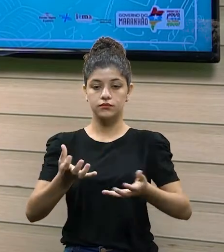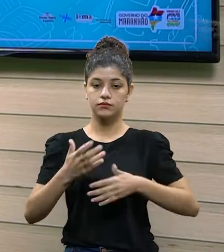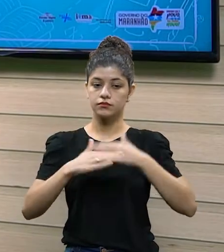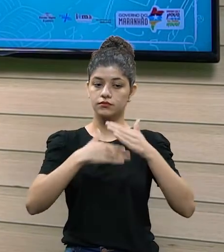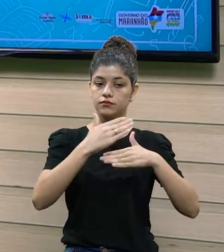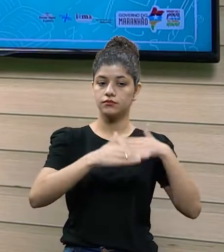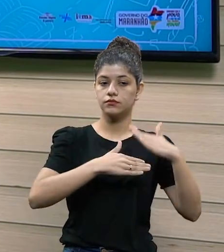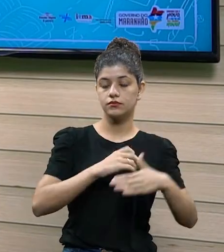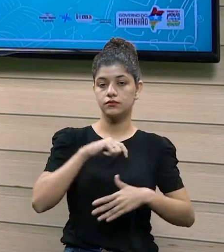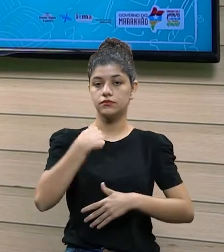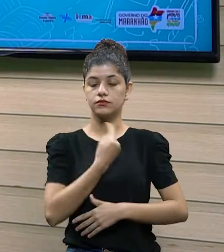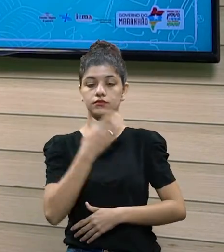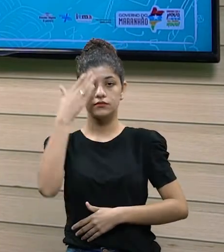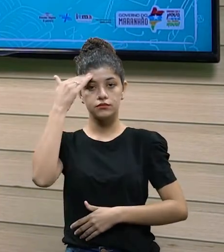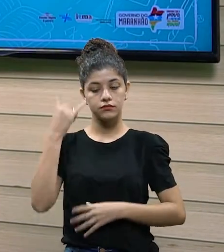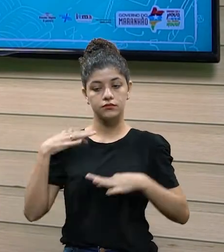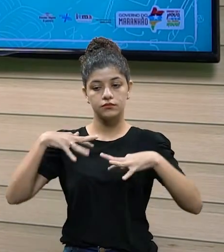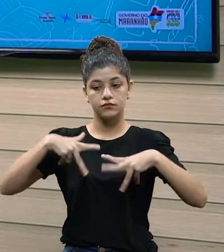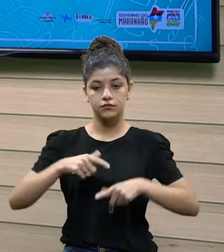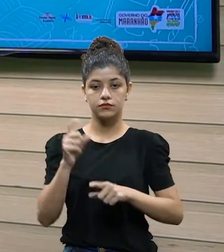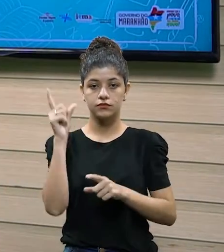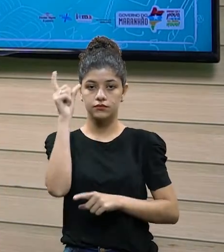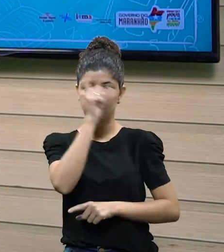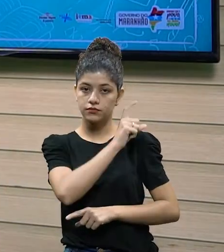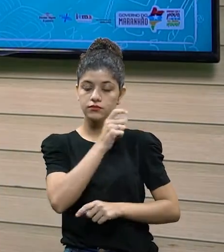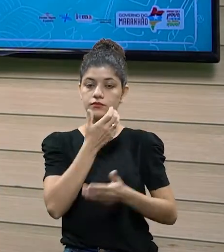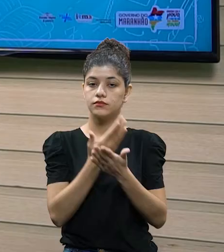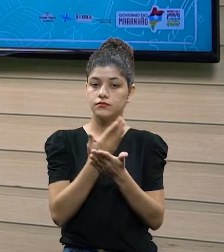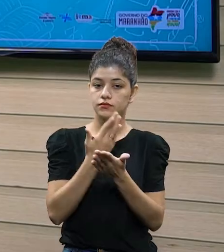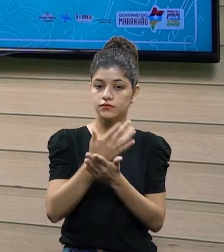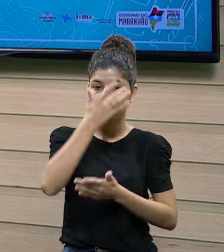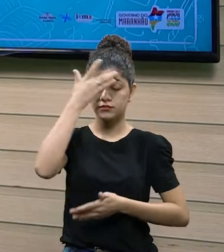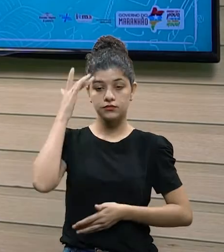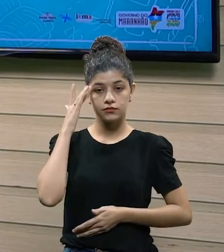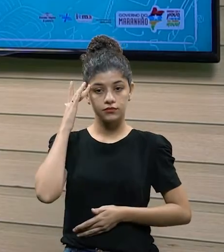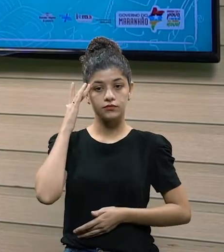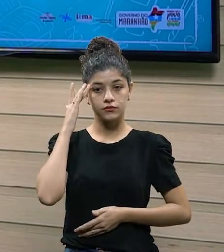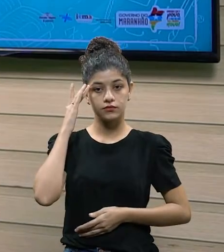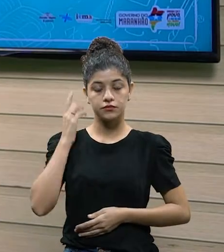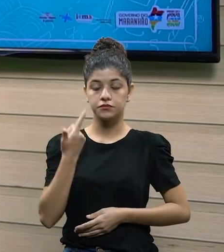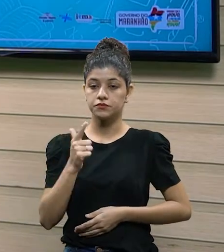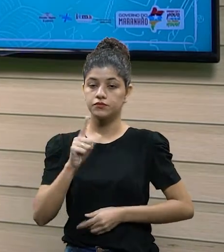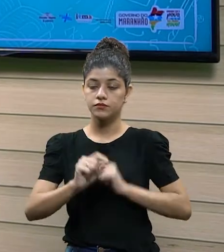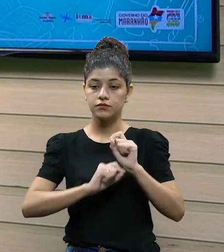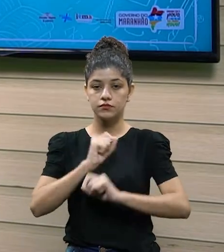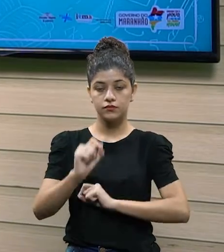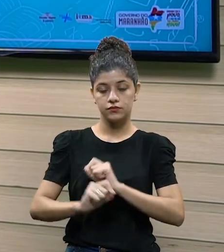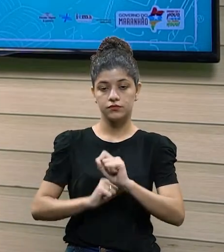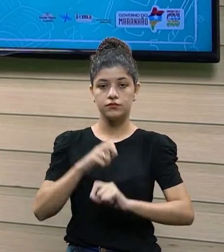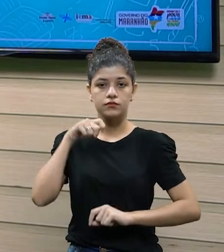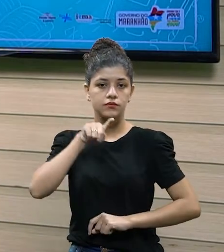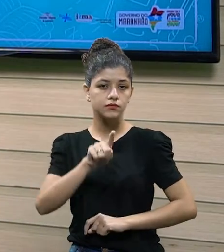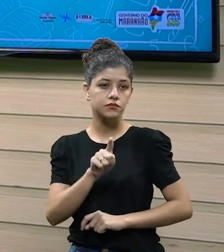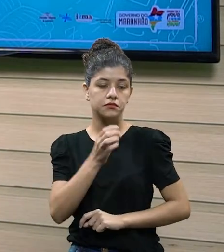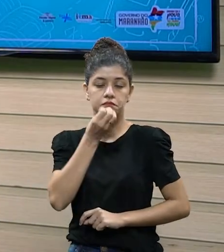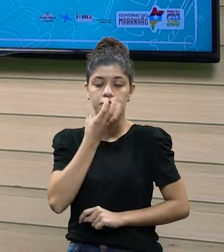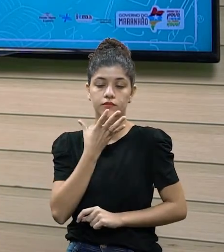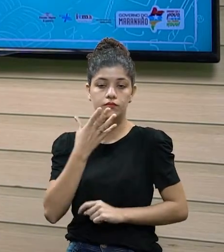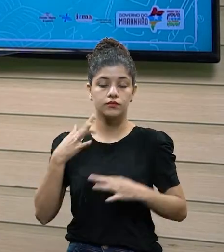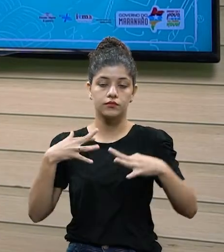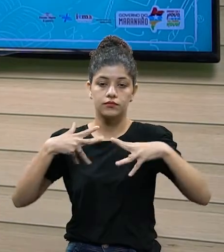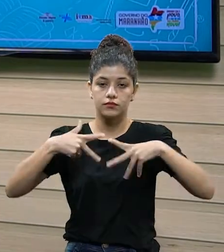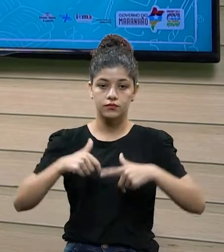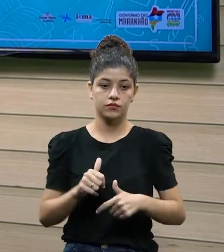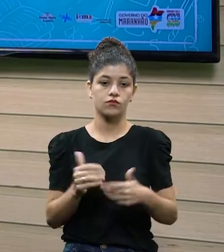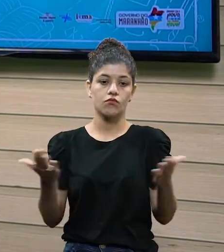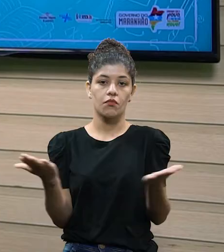sabe que como é complicado estudar pessoas. Eu costumo dizer que não existe uma fórmula mágica para você agradar a todos. Ah, eu vou ser assim,